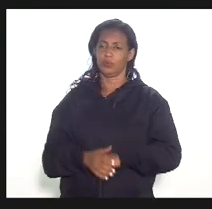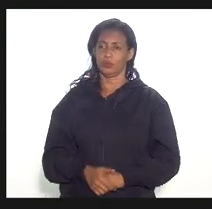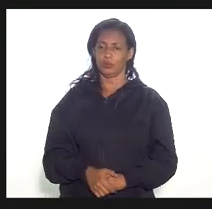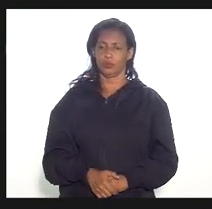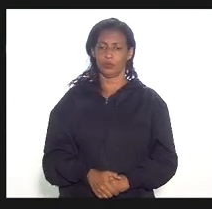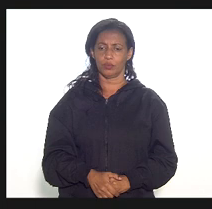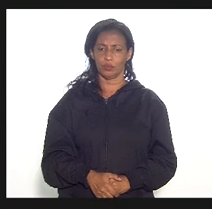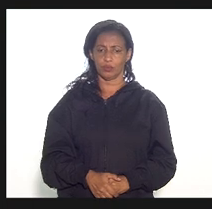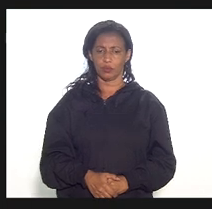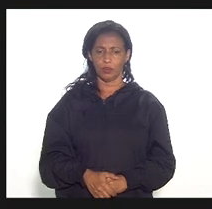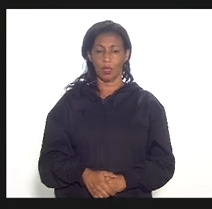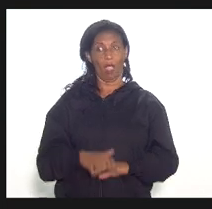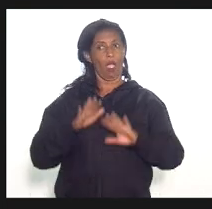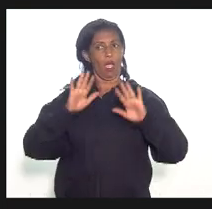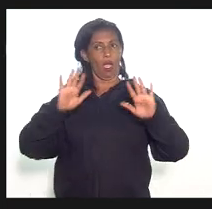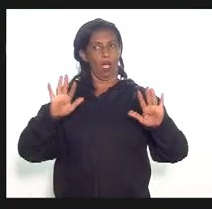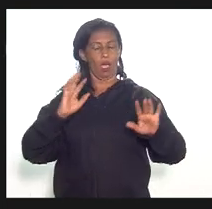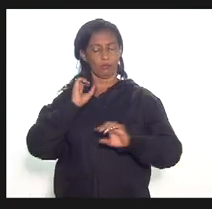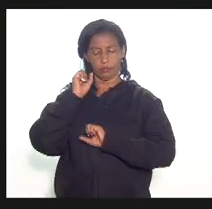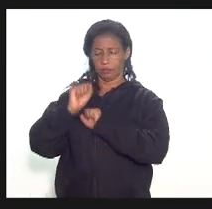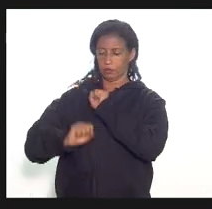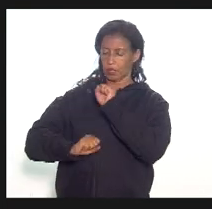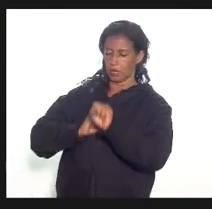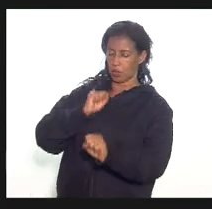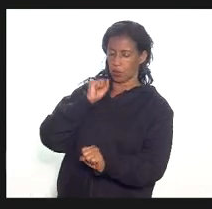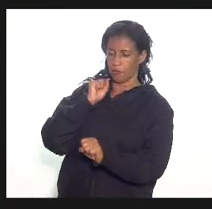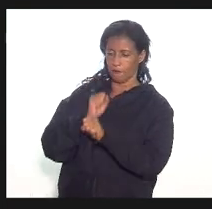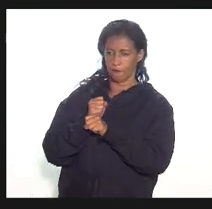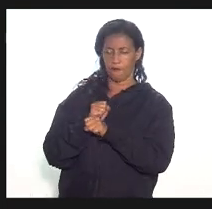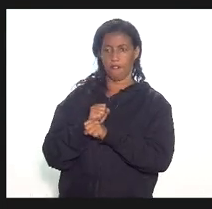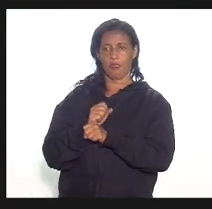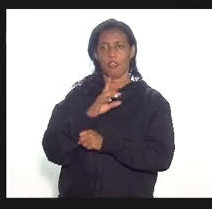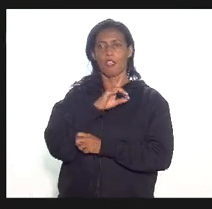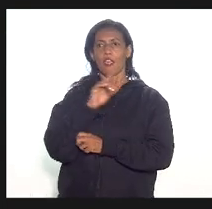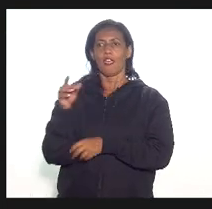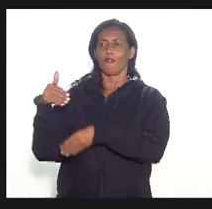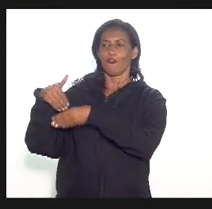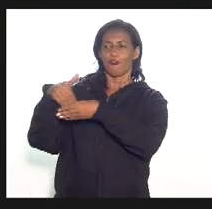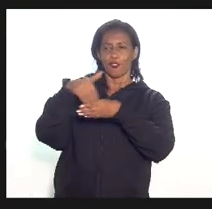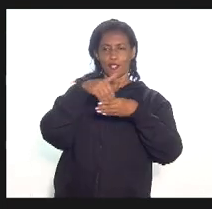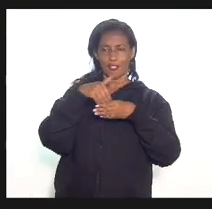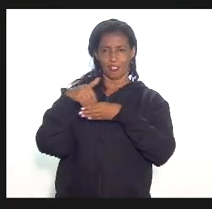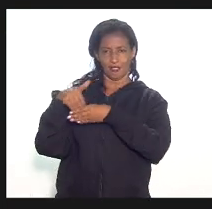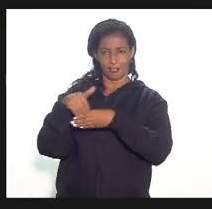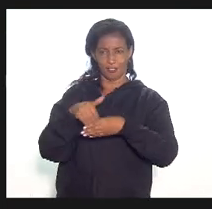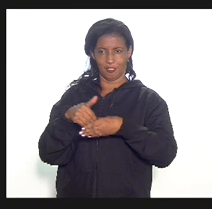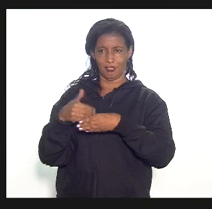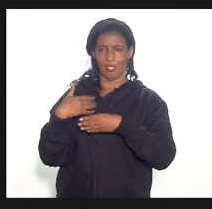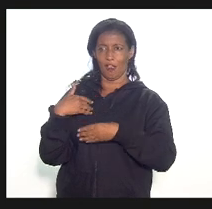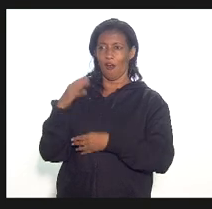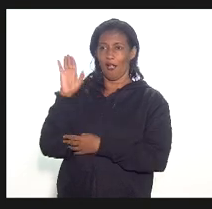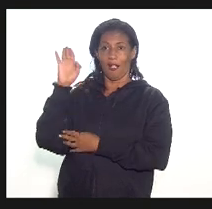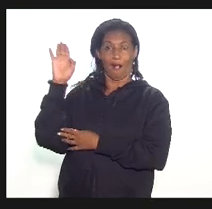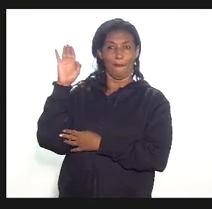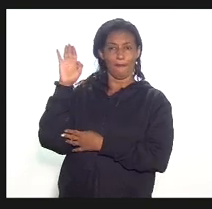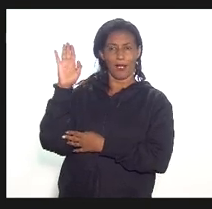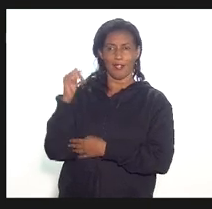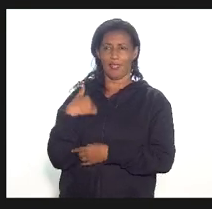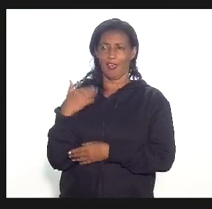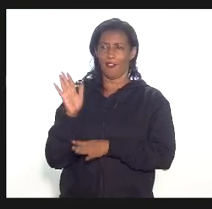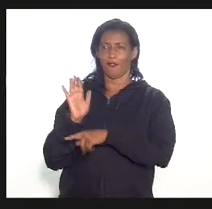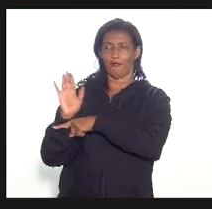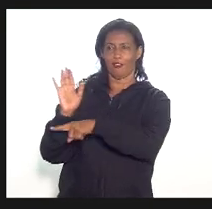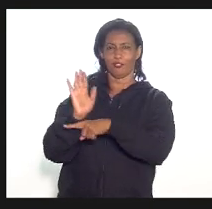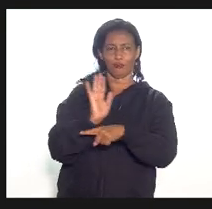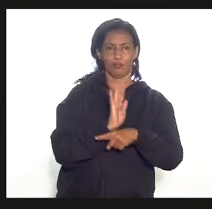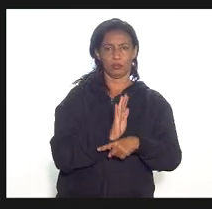ah mas ano que vem é ano de campanha nós soltamos alguma coisa é o que? roleta russa com a vida dos